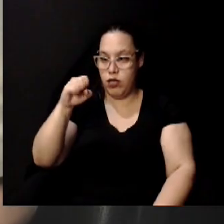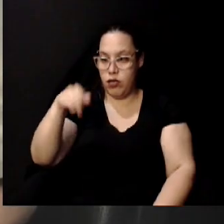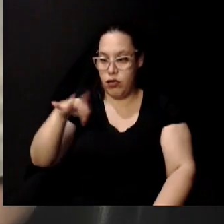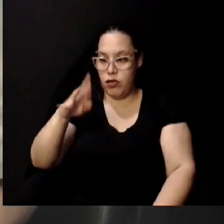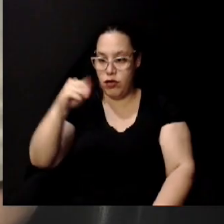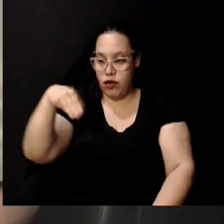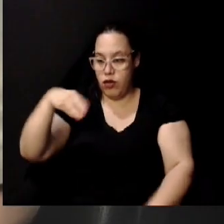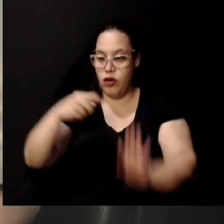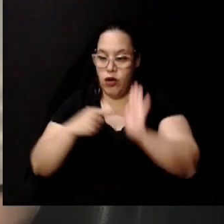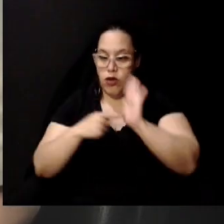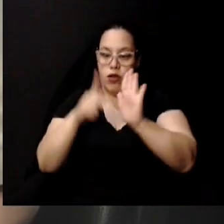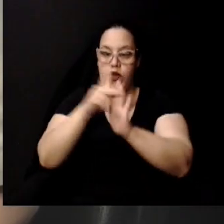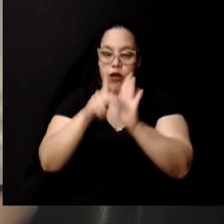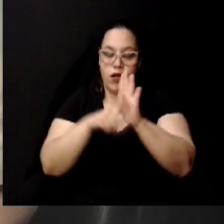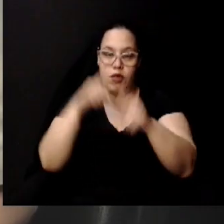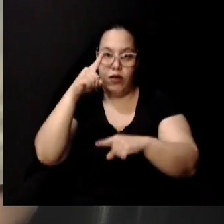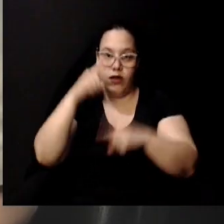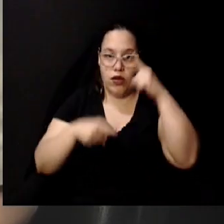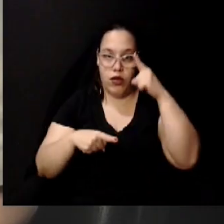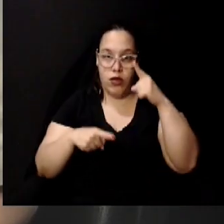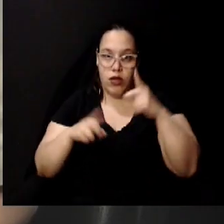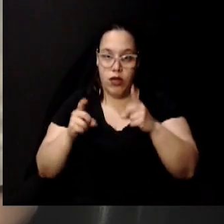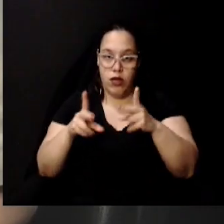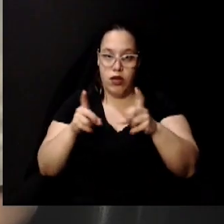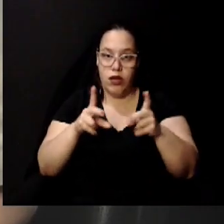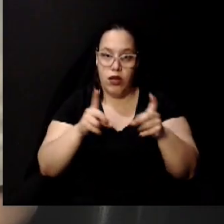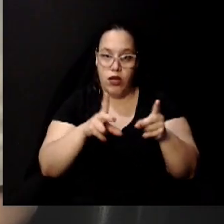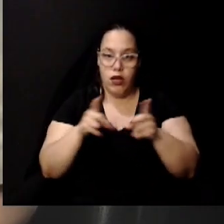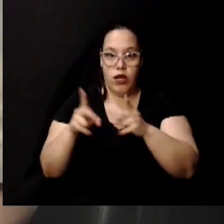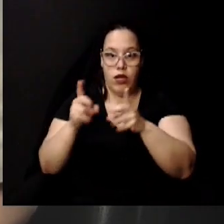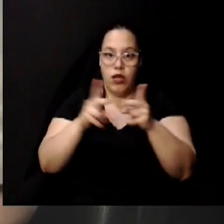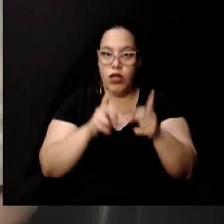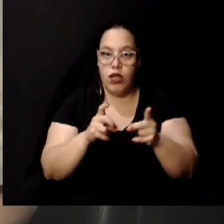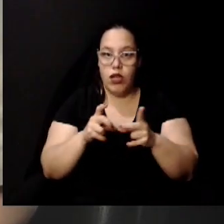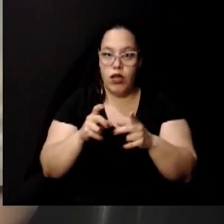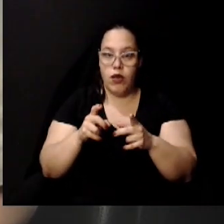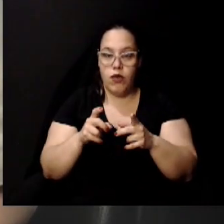é proibindo o comércio de terras que forem